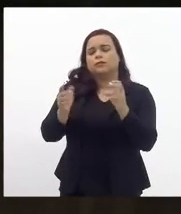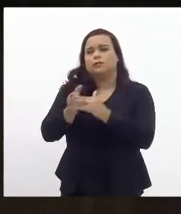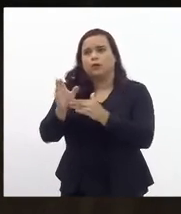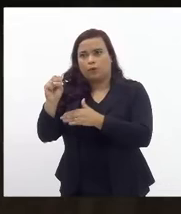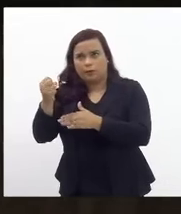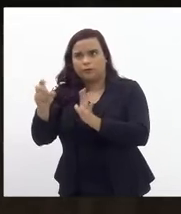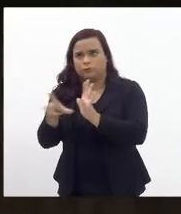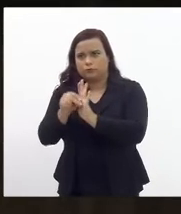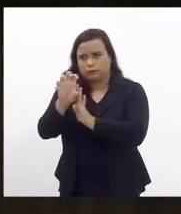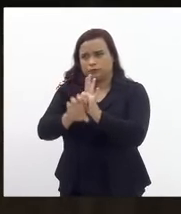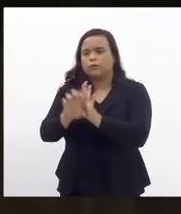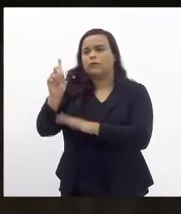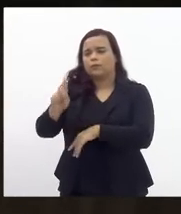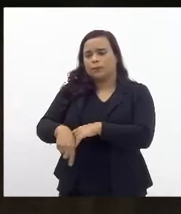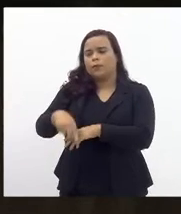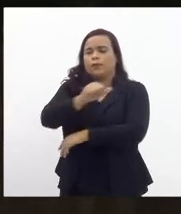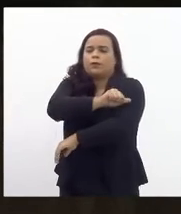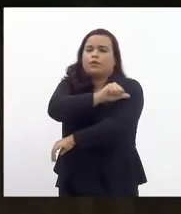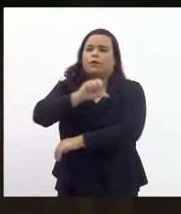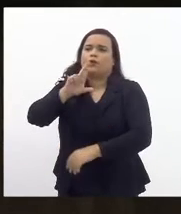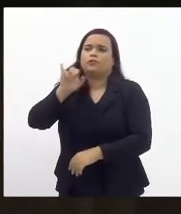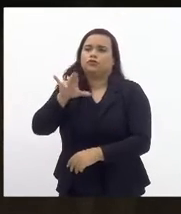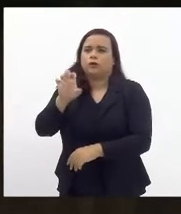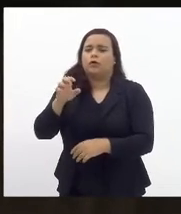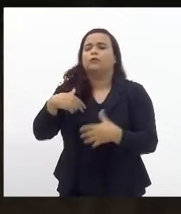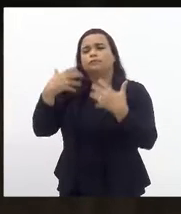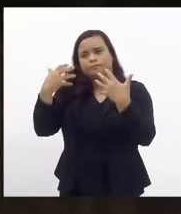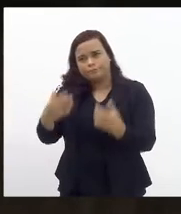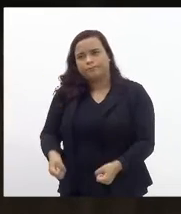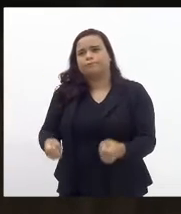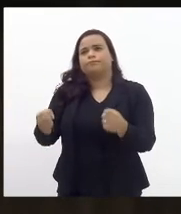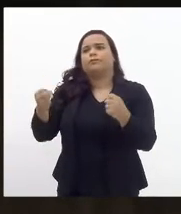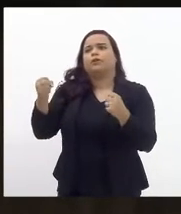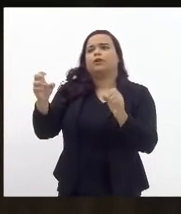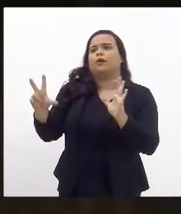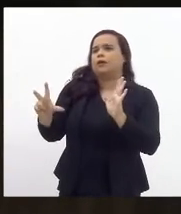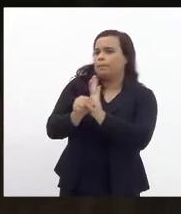O parecer é favorável à emenda 5,